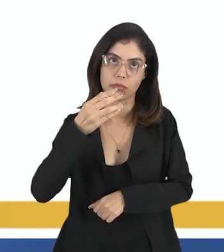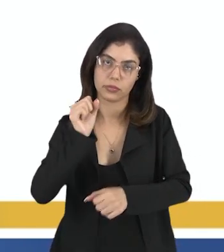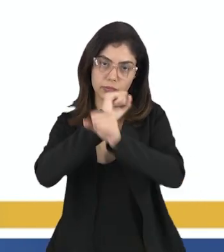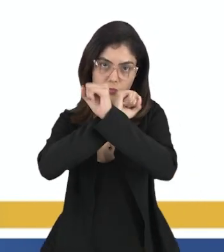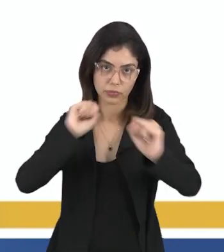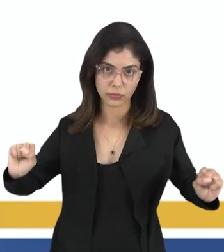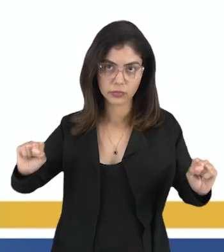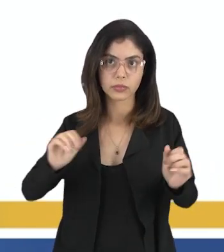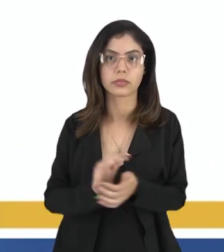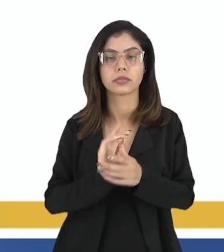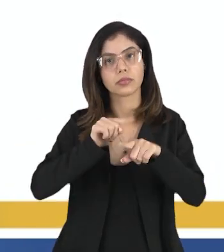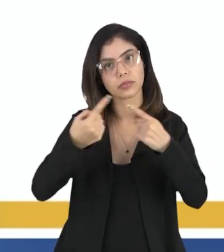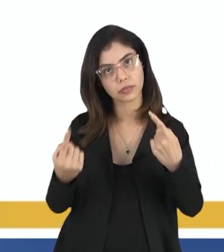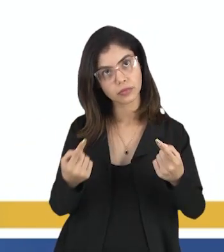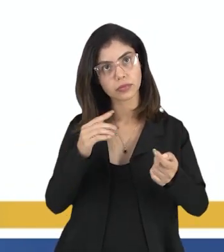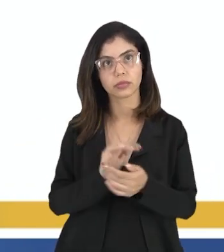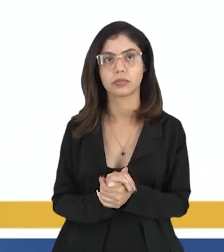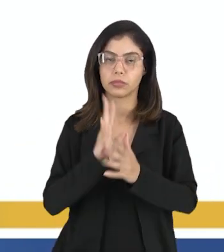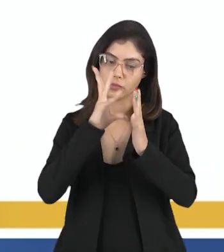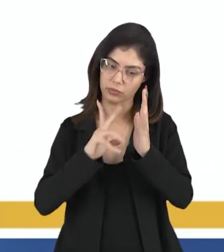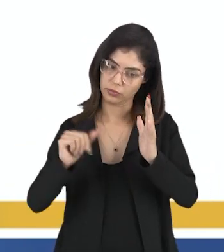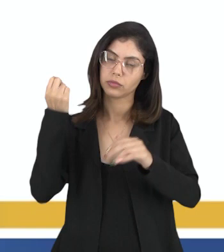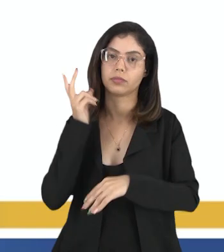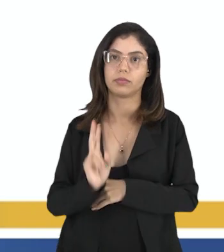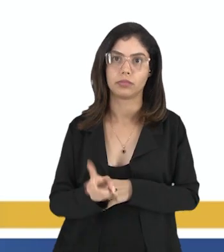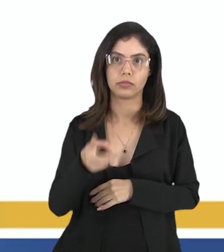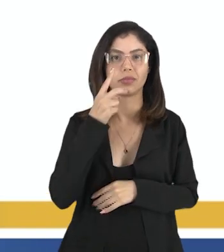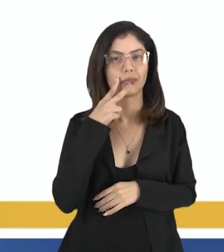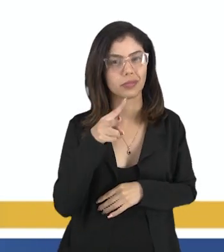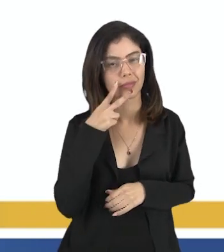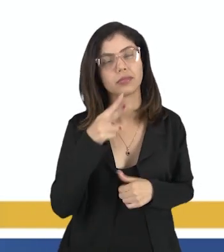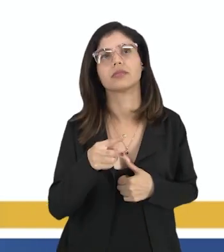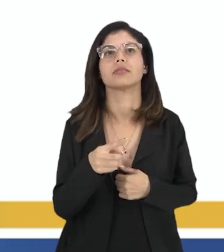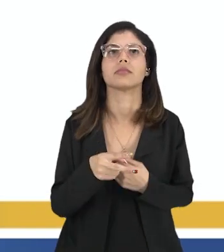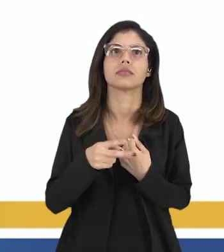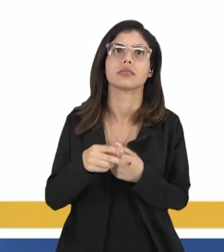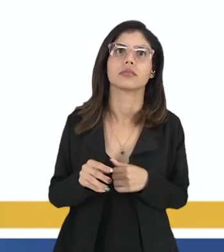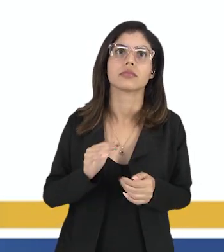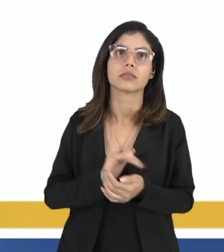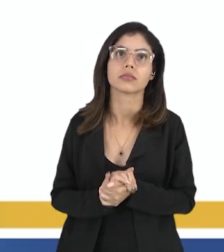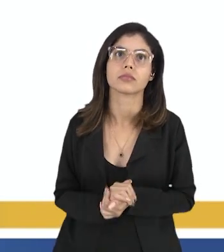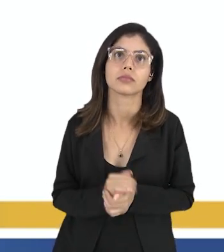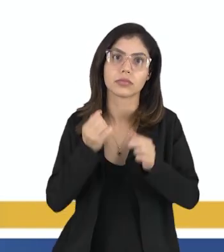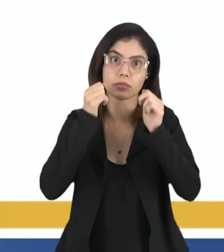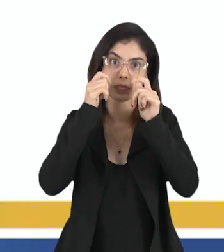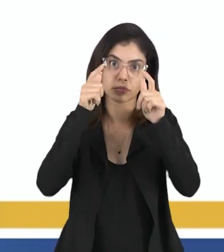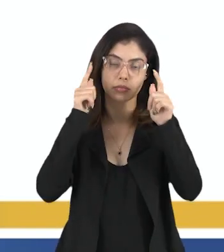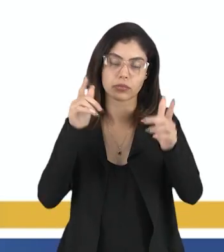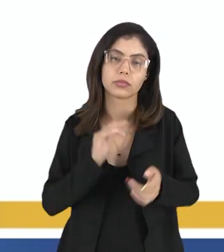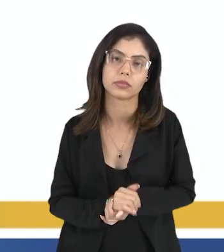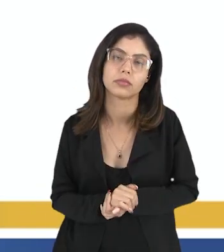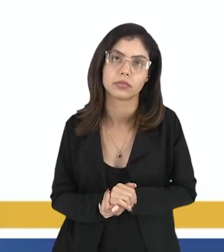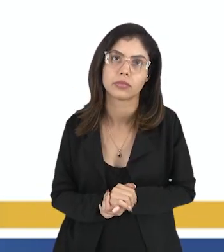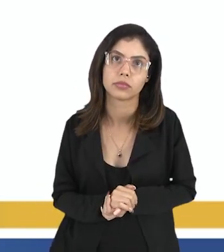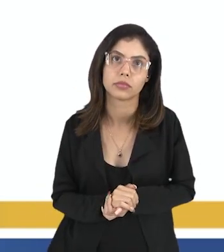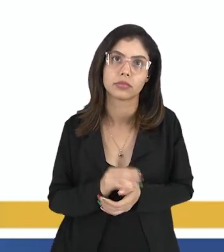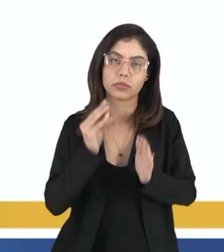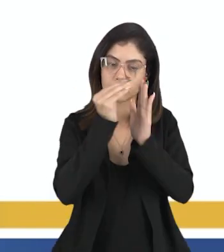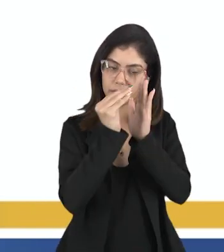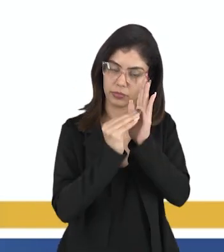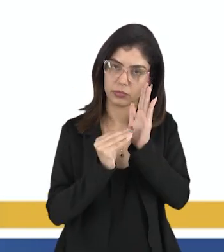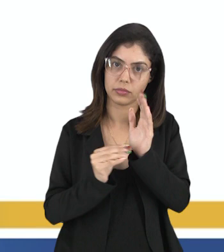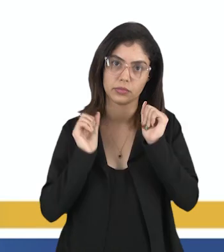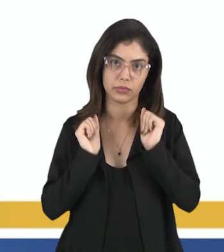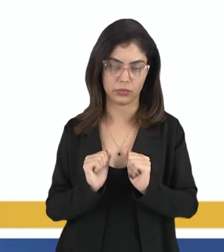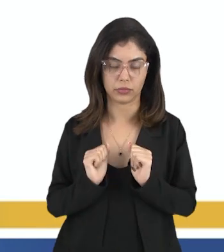abolição, mas os reflexos ainda são muito visíveis, né? São nítidos. E um dos dados que